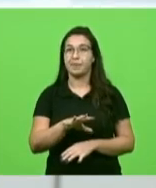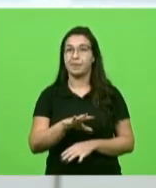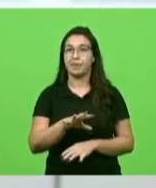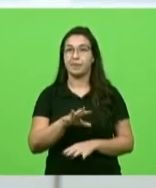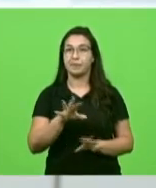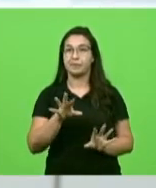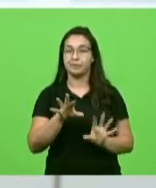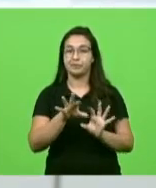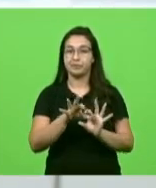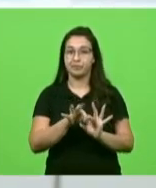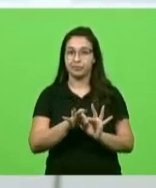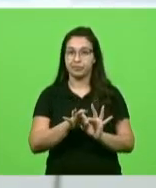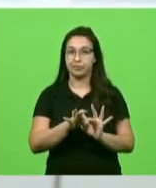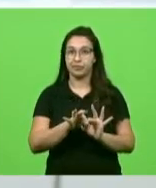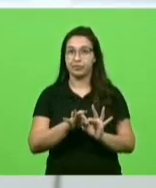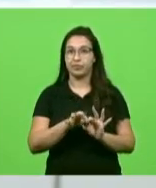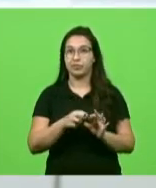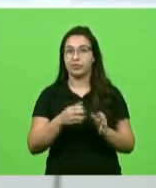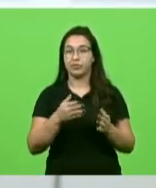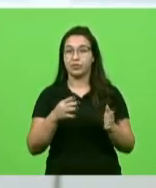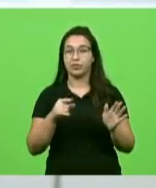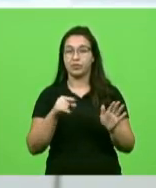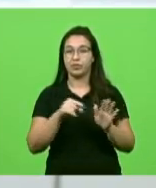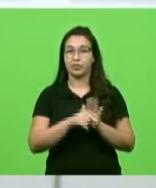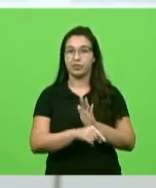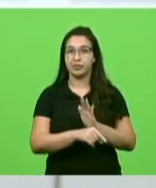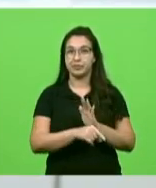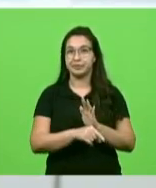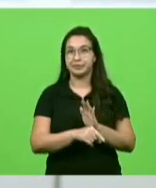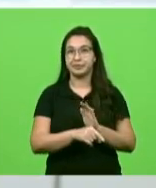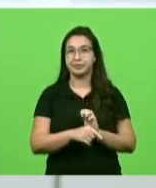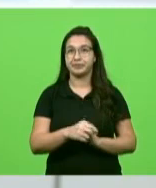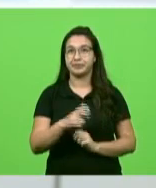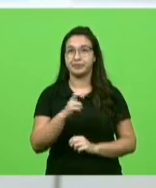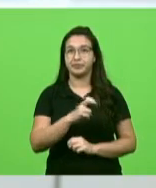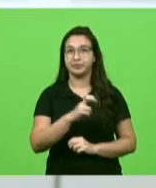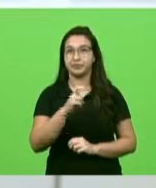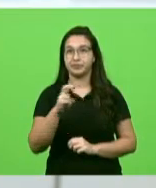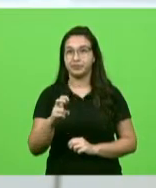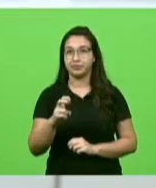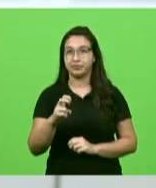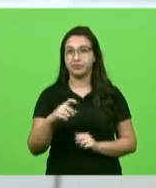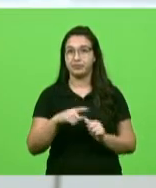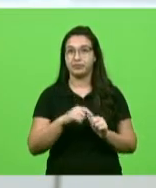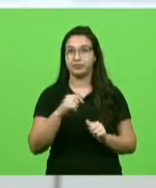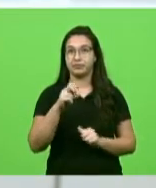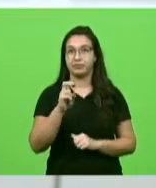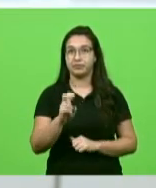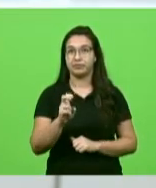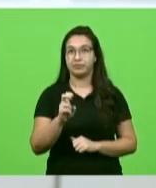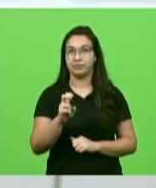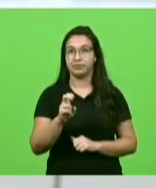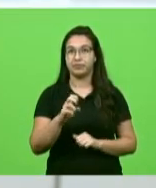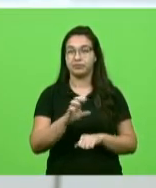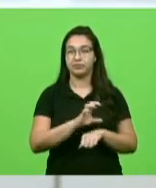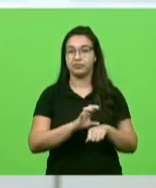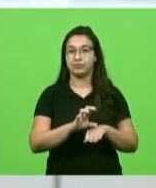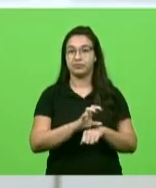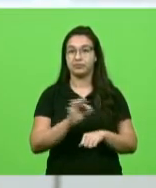EA letra do disposto no inciso 55 do artigo 5º da Constituição